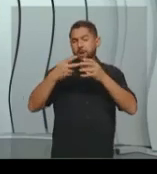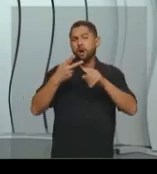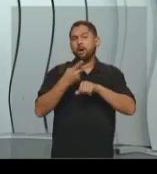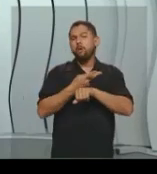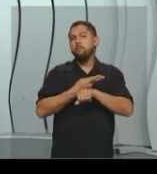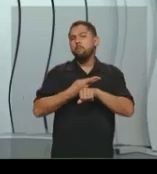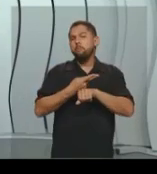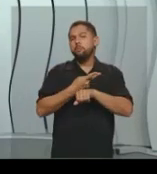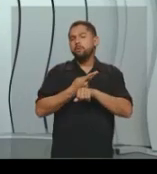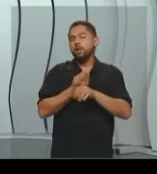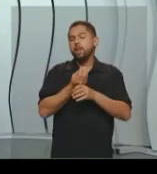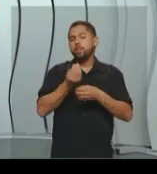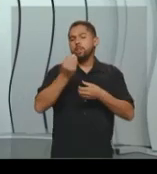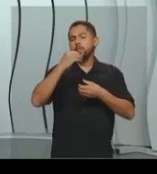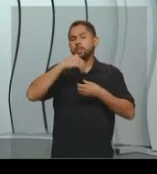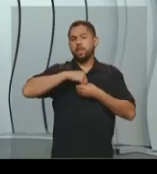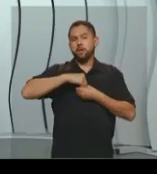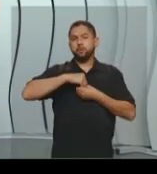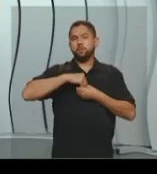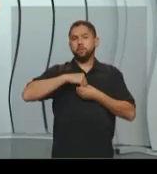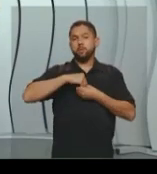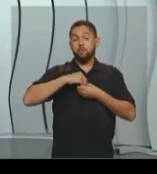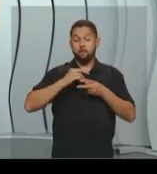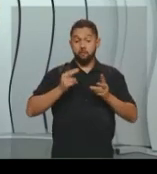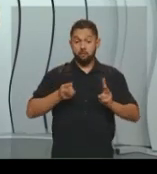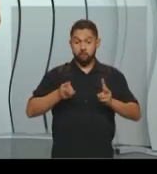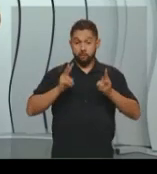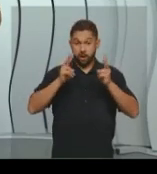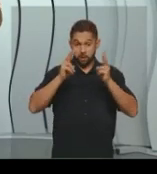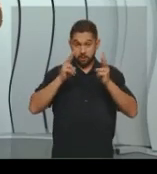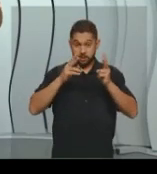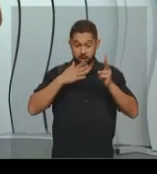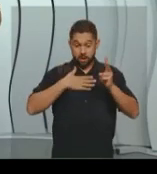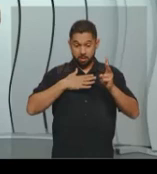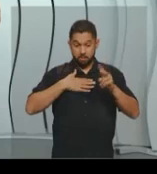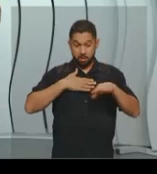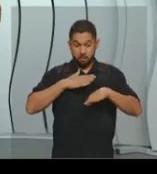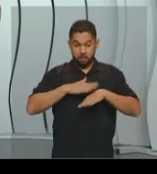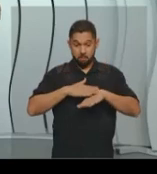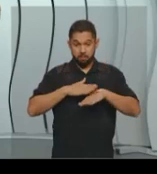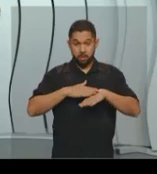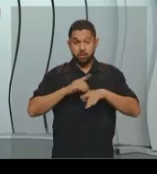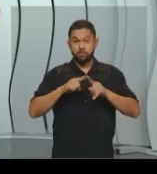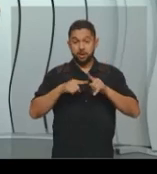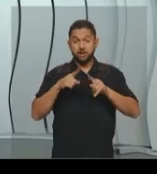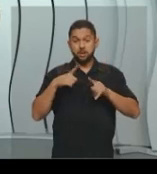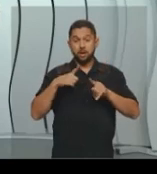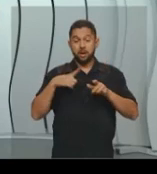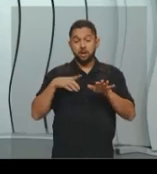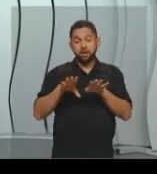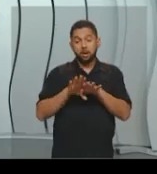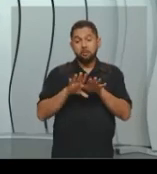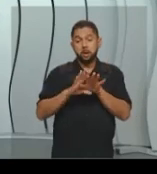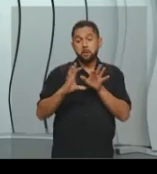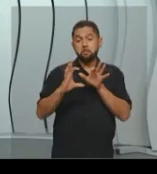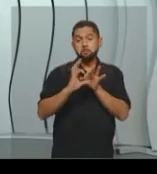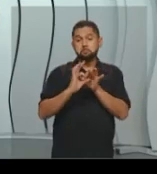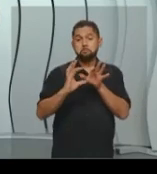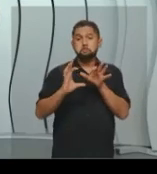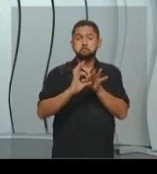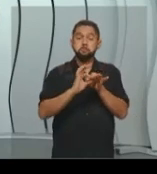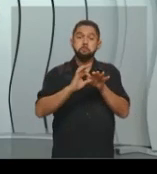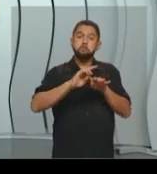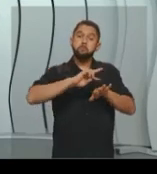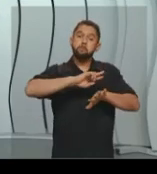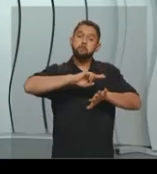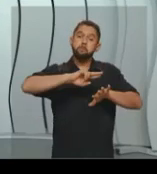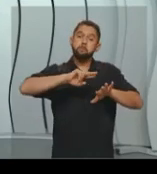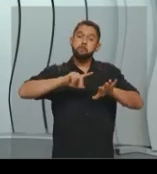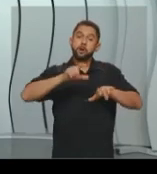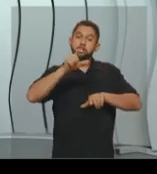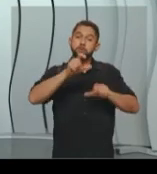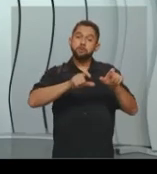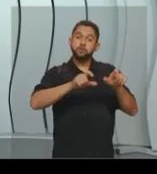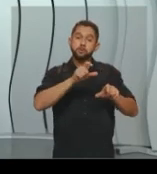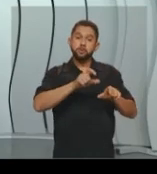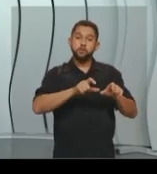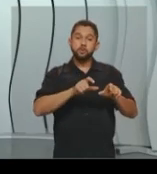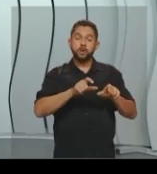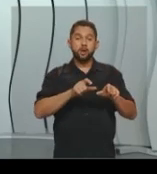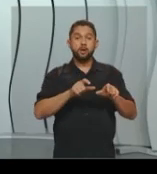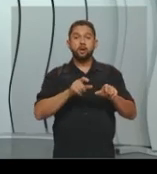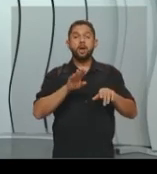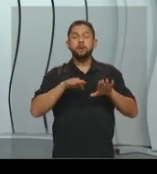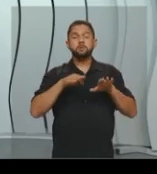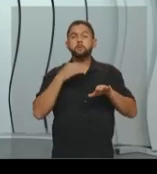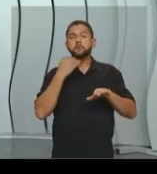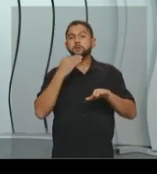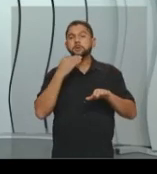você valores que, embora sejam seus, possuem amplitude universal, que não tenha possibilidade de alguém argumentar